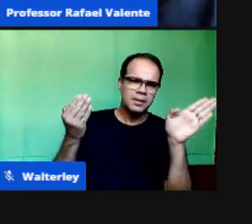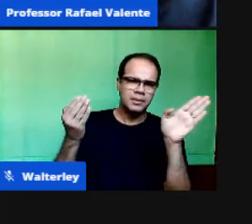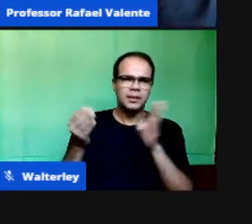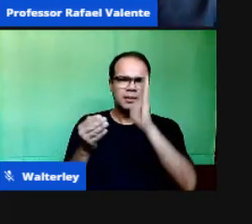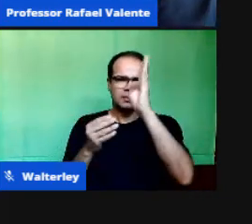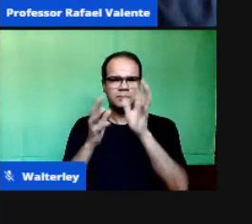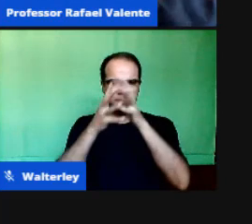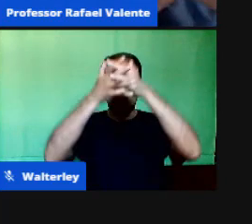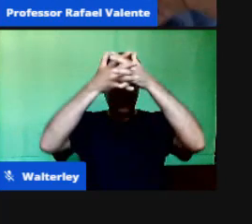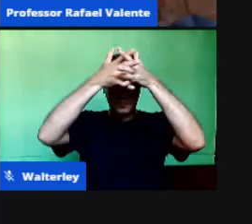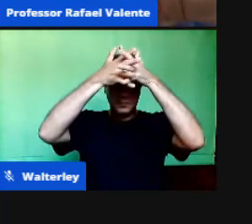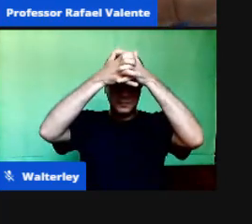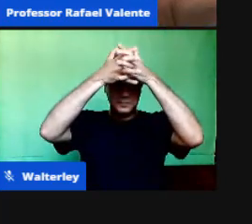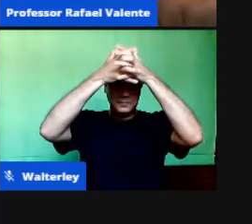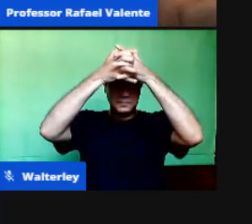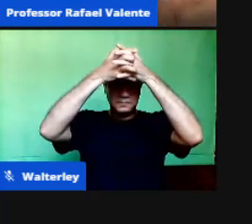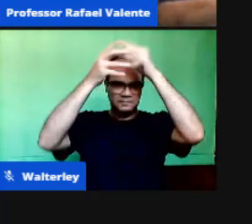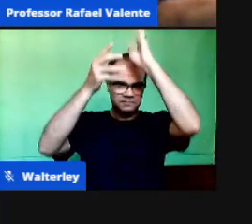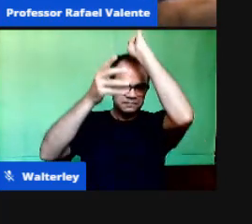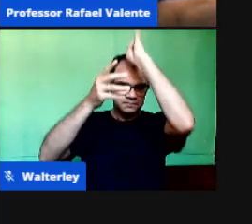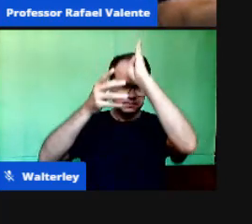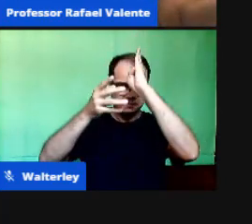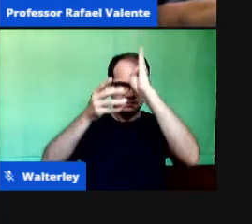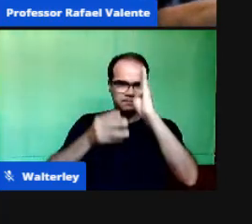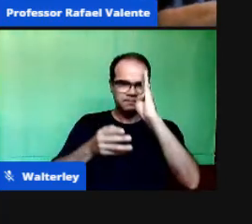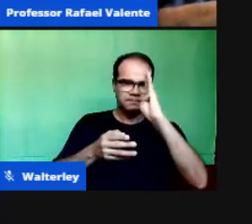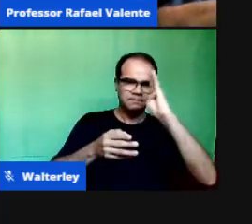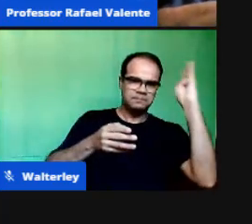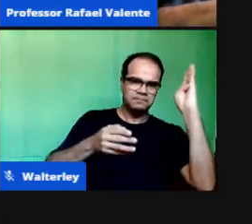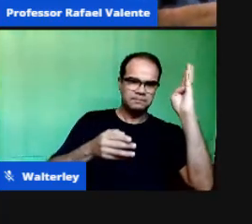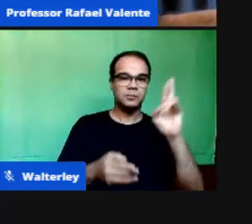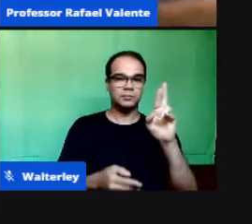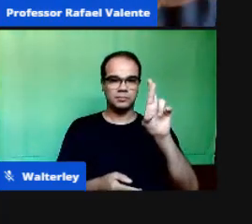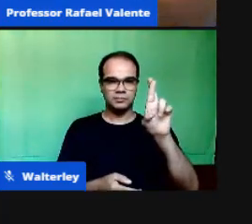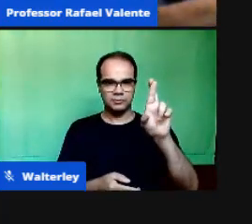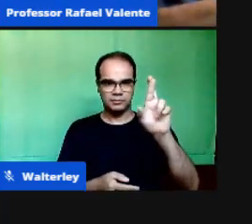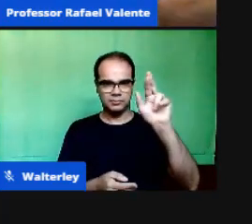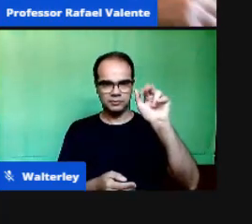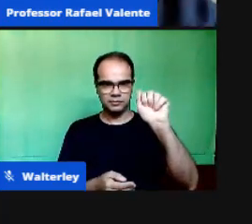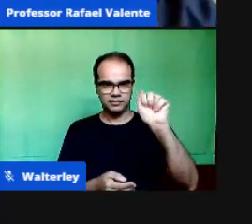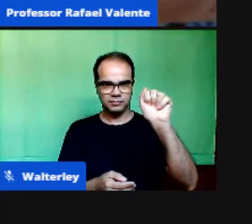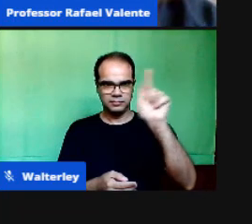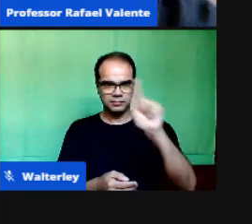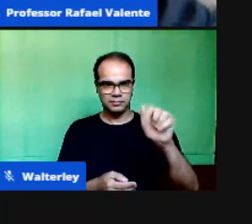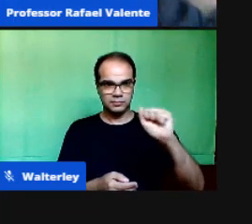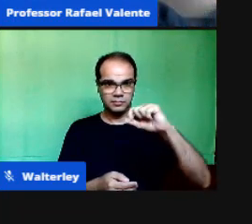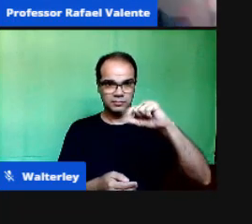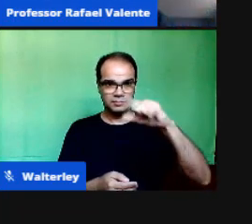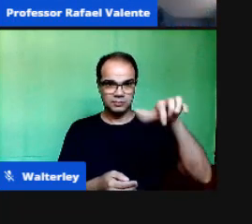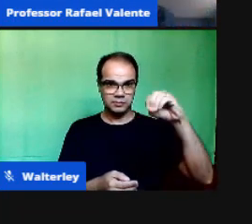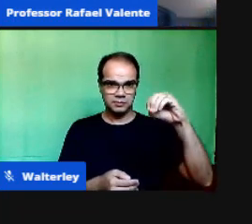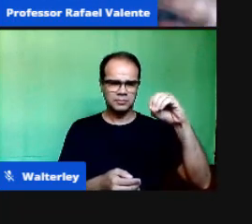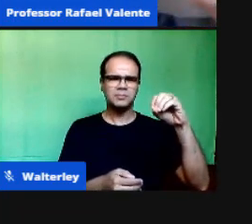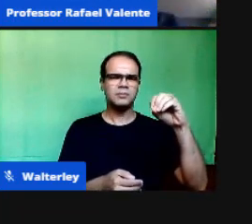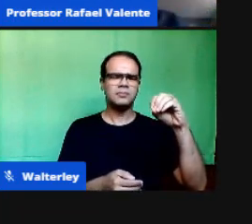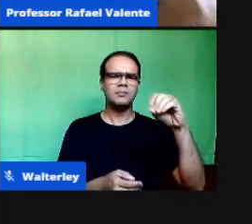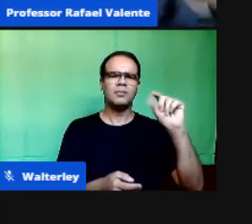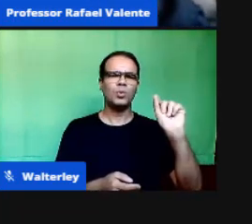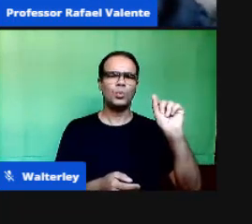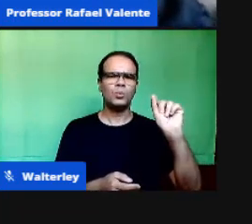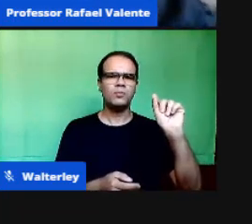razão, a gente pensa que nela não existe o fator emocional embutido. E, pelo contrário, a razão é